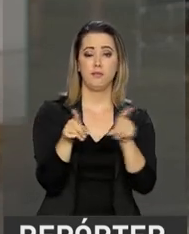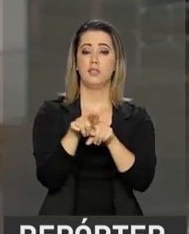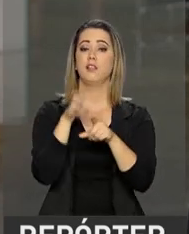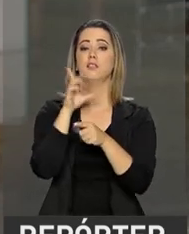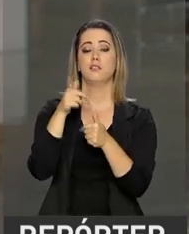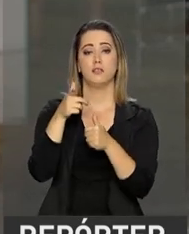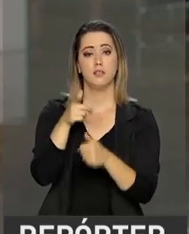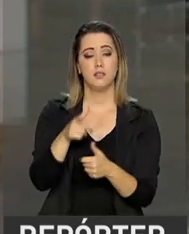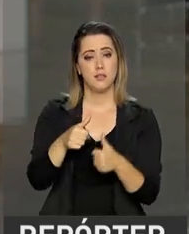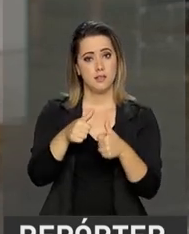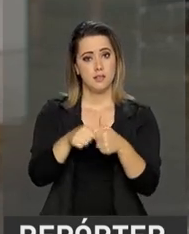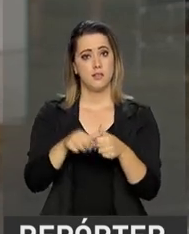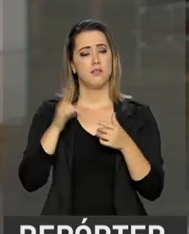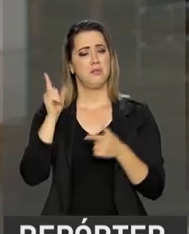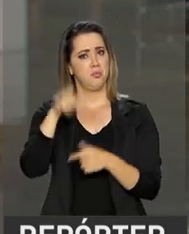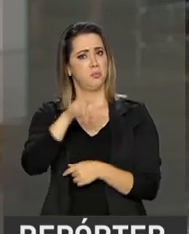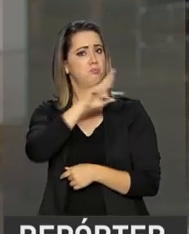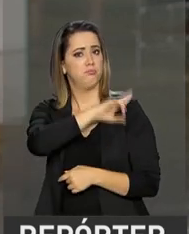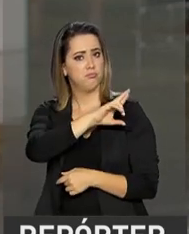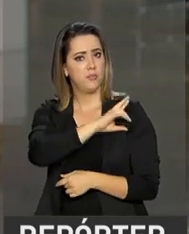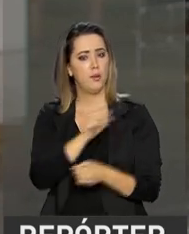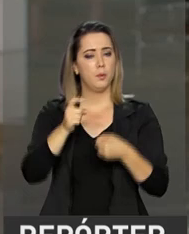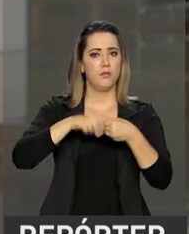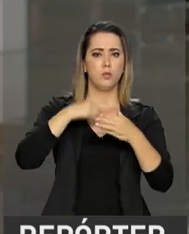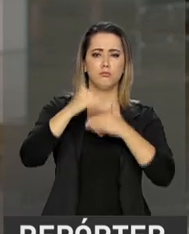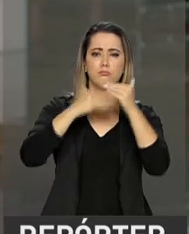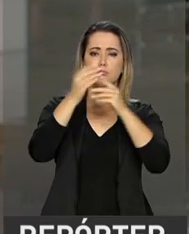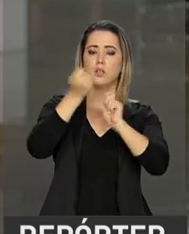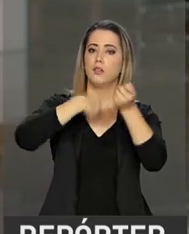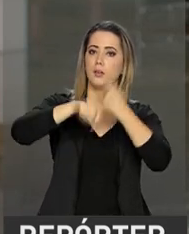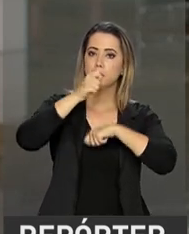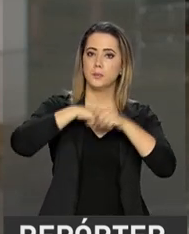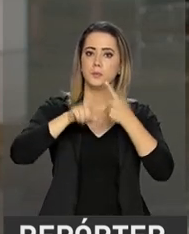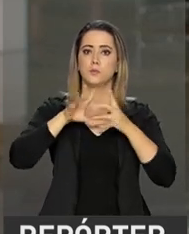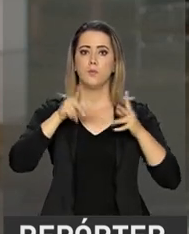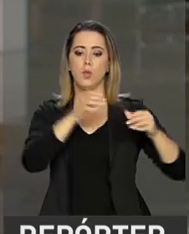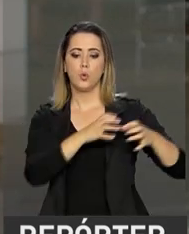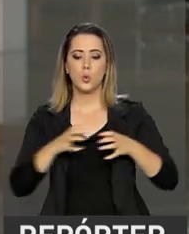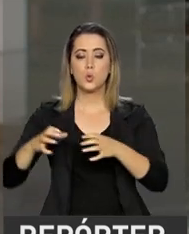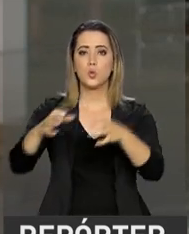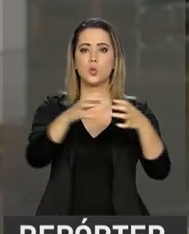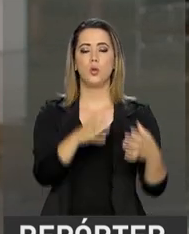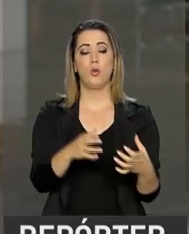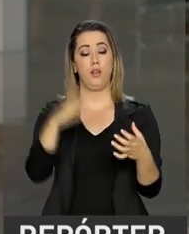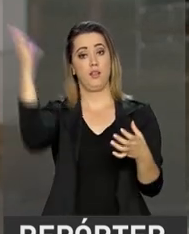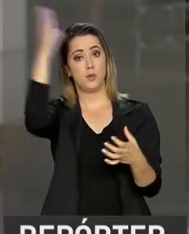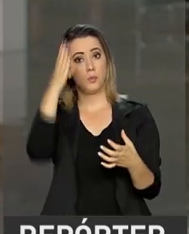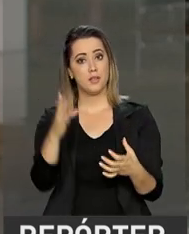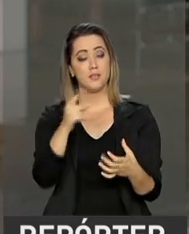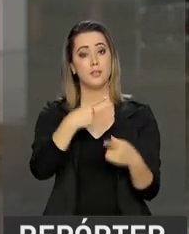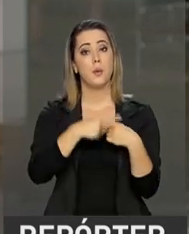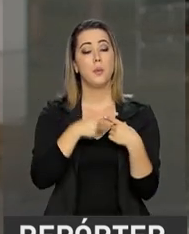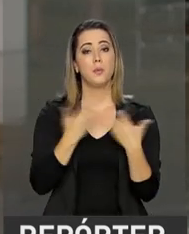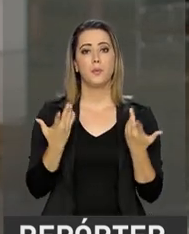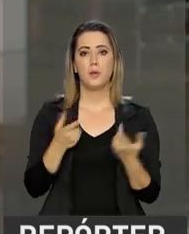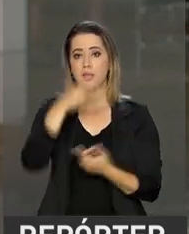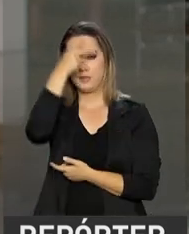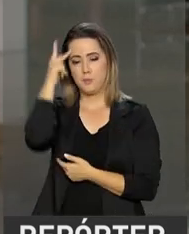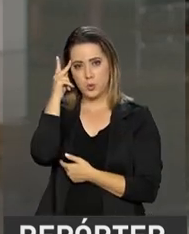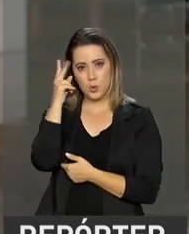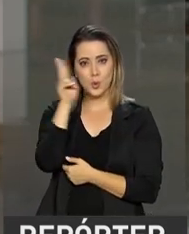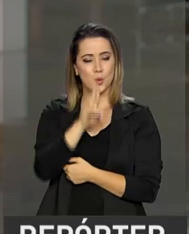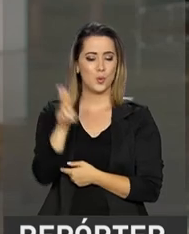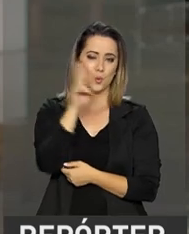está sendo responsável por essa retomada da economia brasileira em todas as regiões do país na medida em que os consumidores